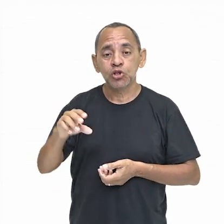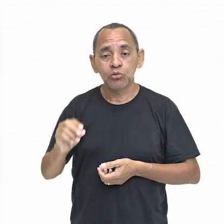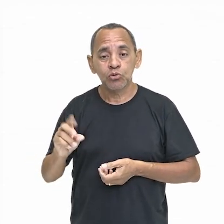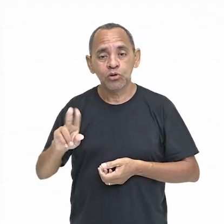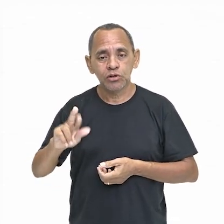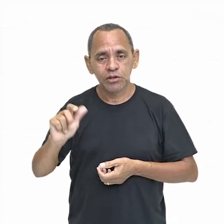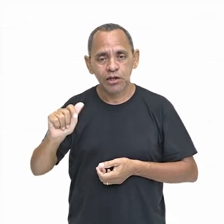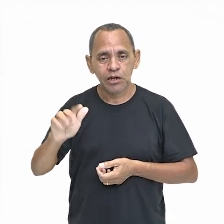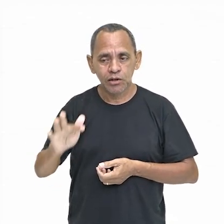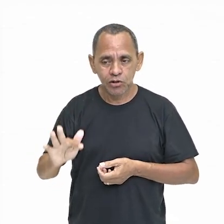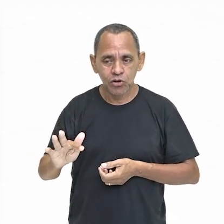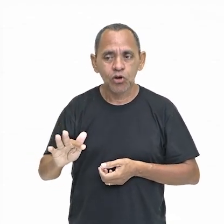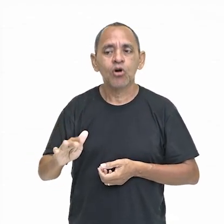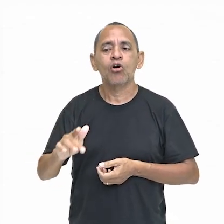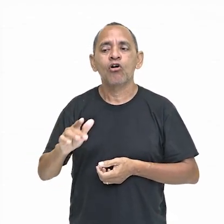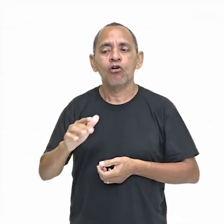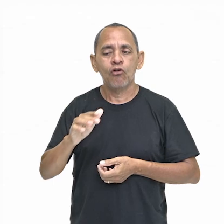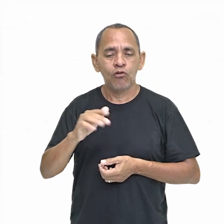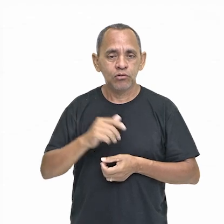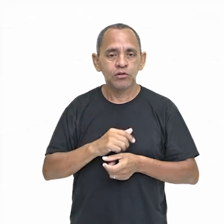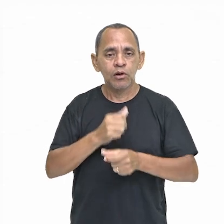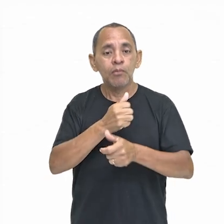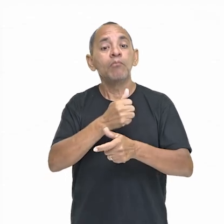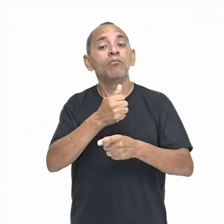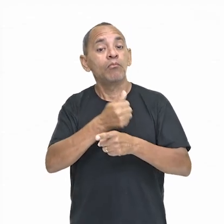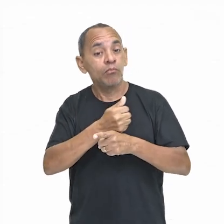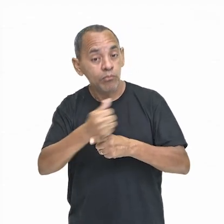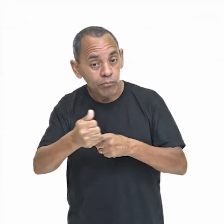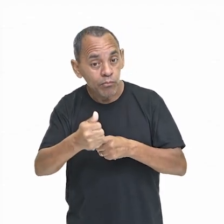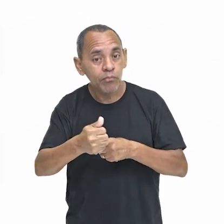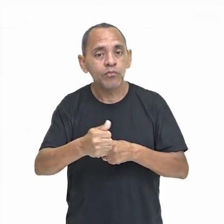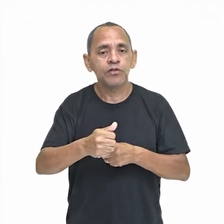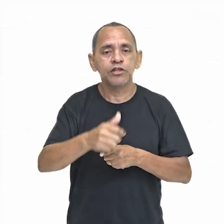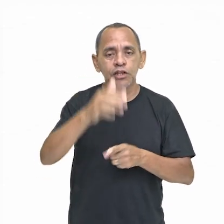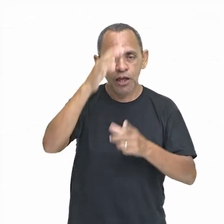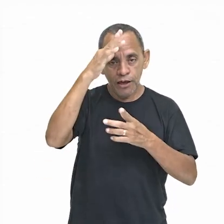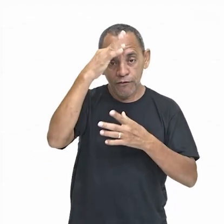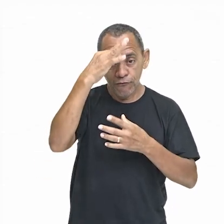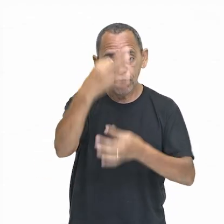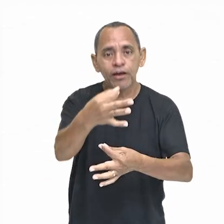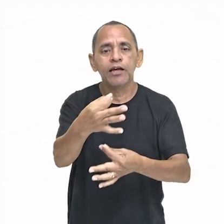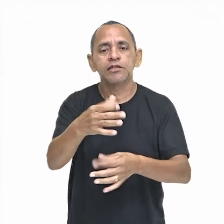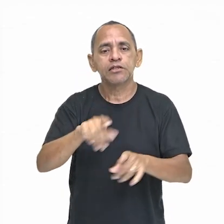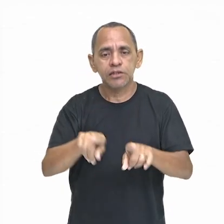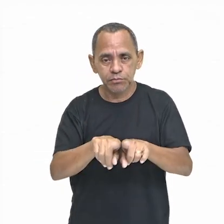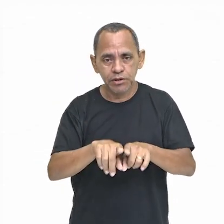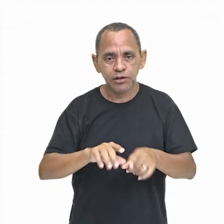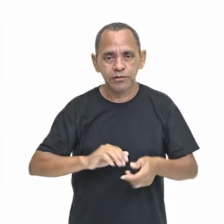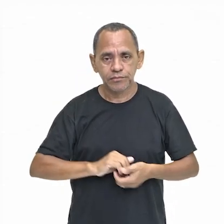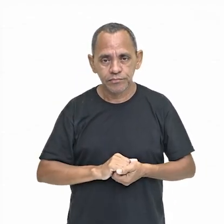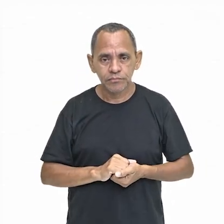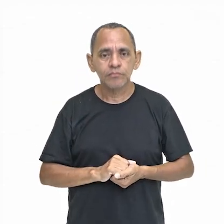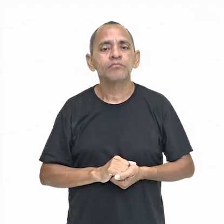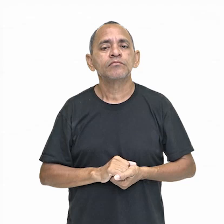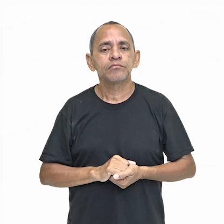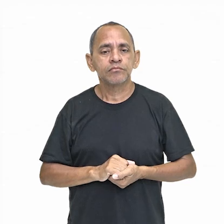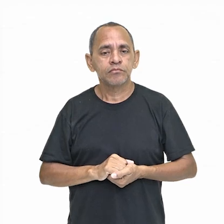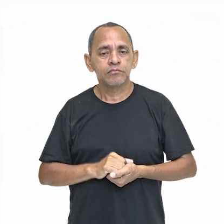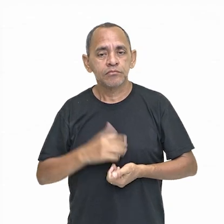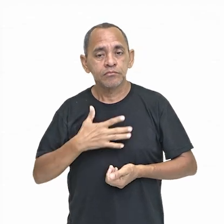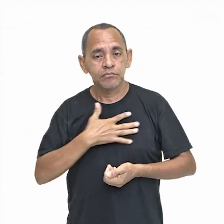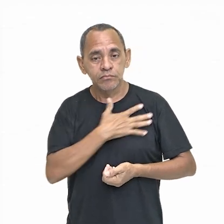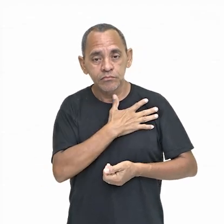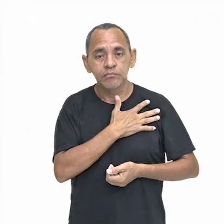fé. Então, nós podemos citar como exemplo aí das instituições a família, a escola, o próprio exército, o próprio Estado, né,